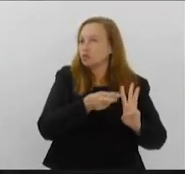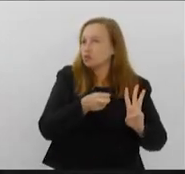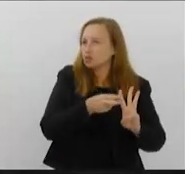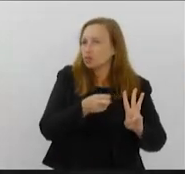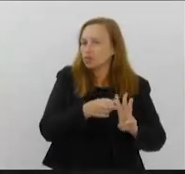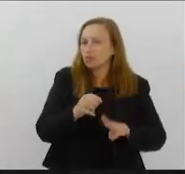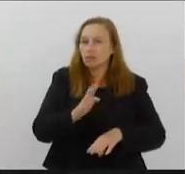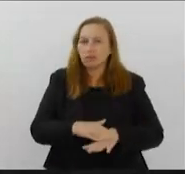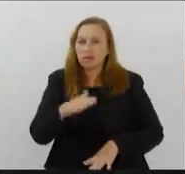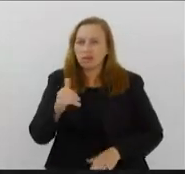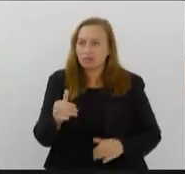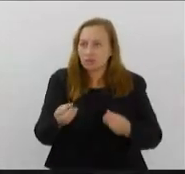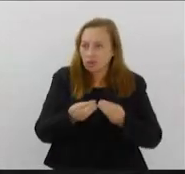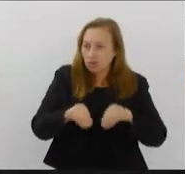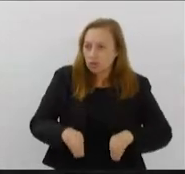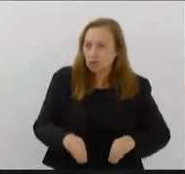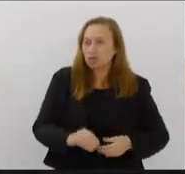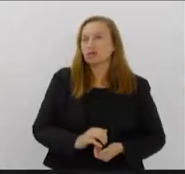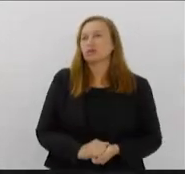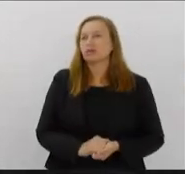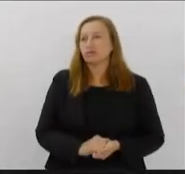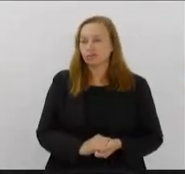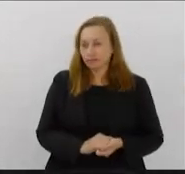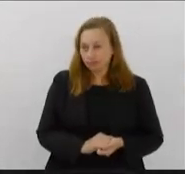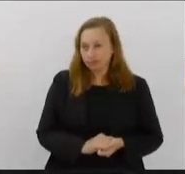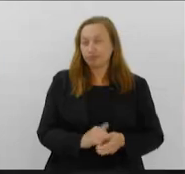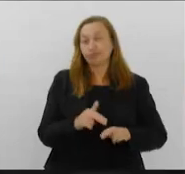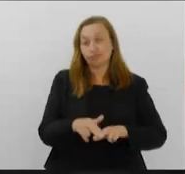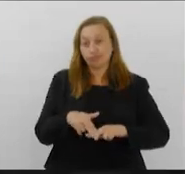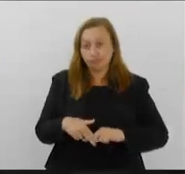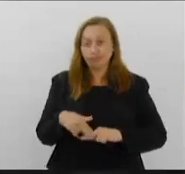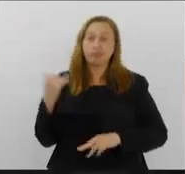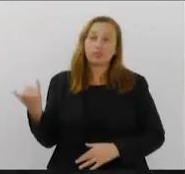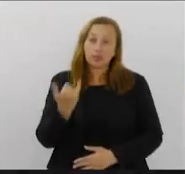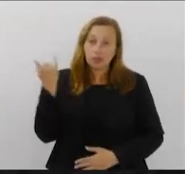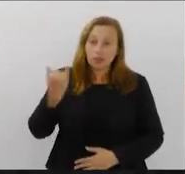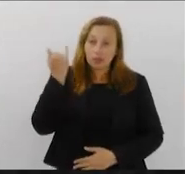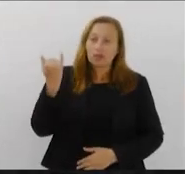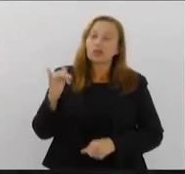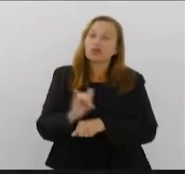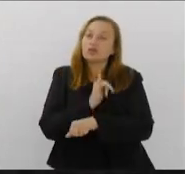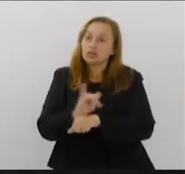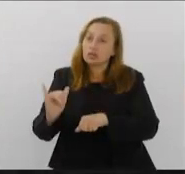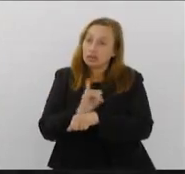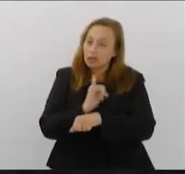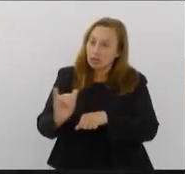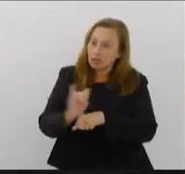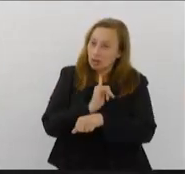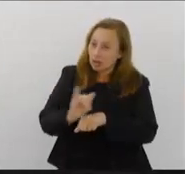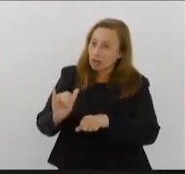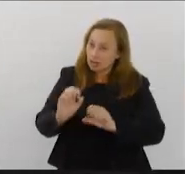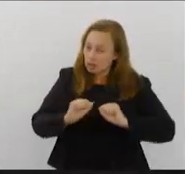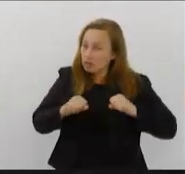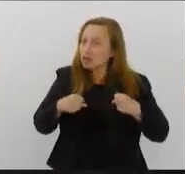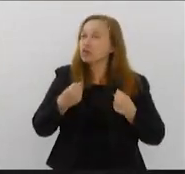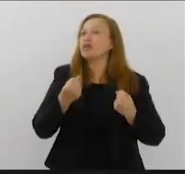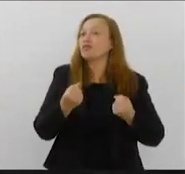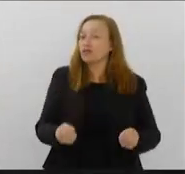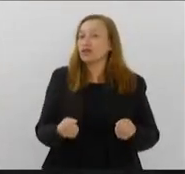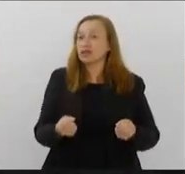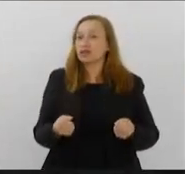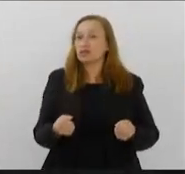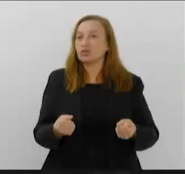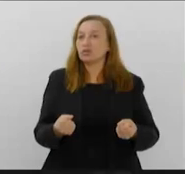as mais afetadas, percentualmente, é, portanto, por isso que é importante articular a defesa intransigente